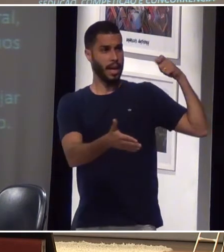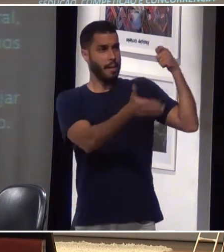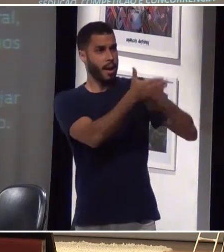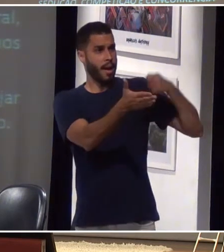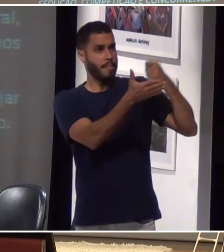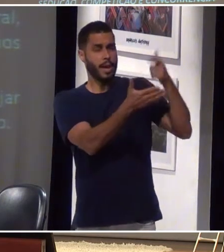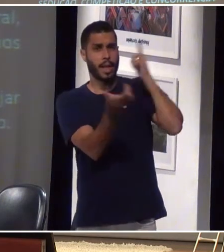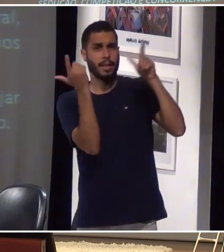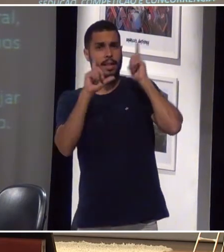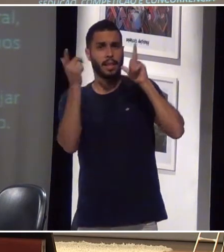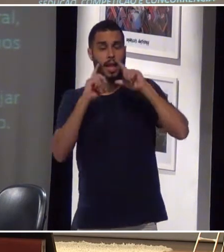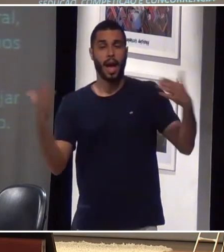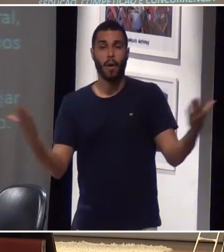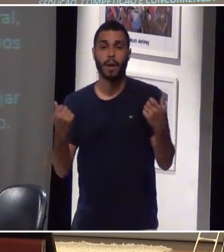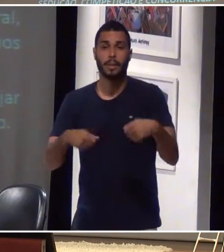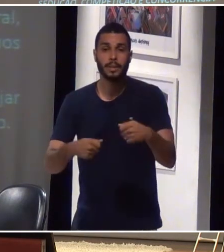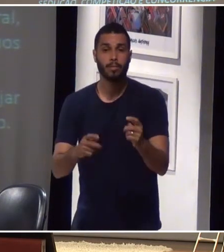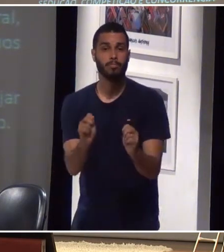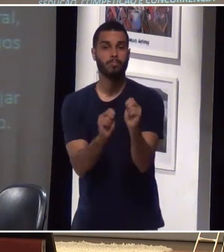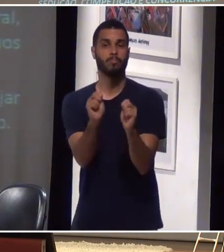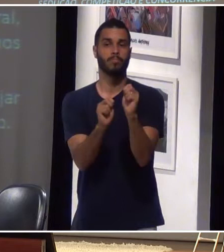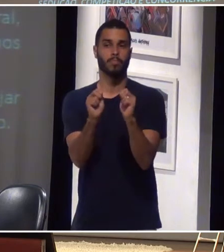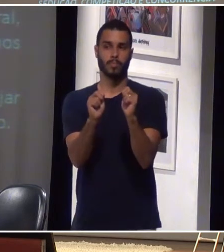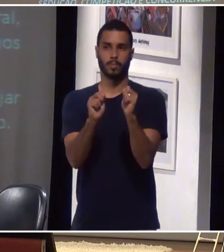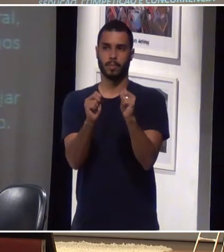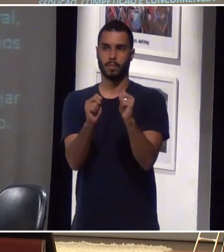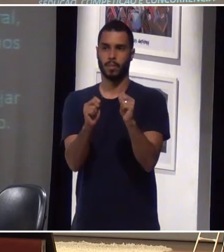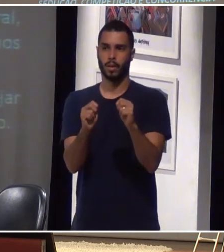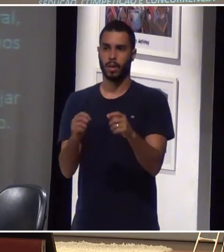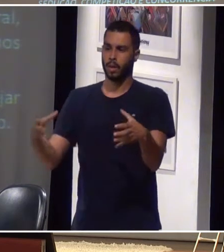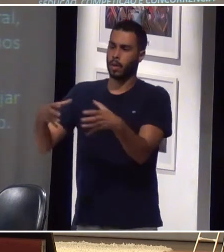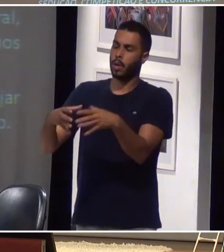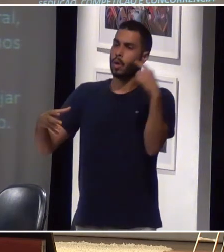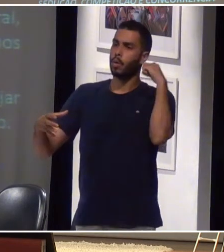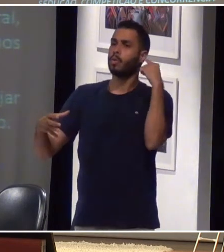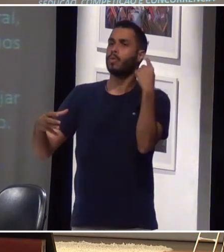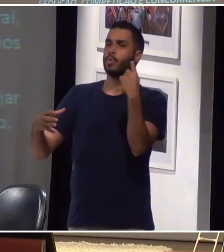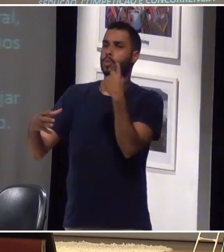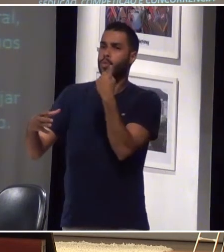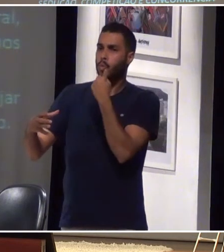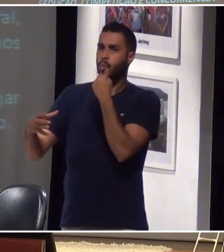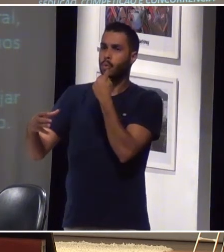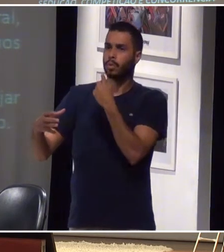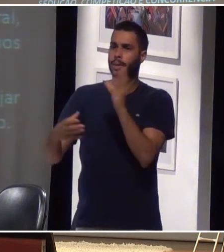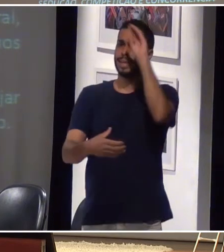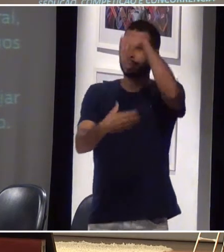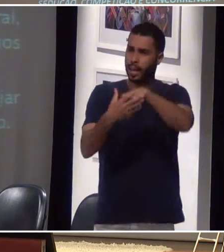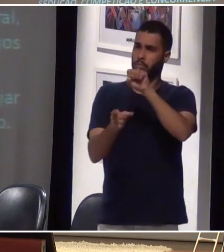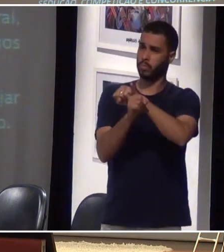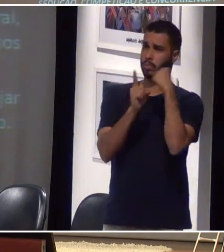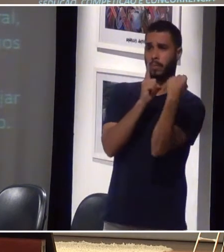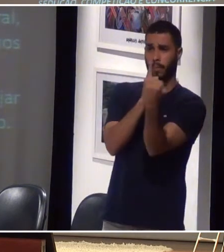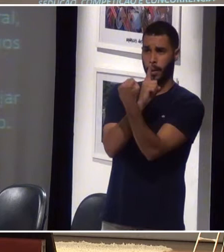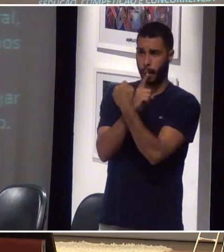bem, as coisas coexistem o tempo todo. Né? Os surdos estão inscritos, então, na mesma racionalidade econômica e